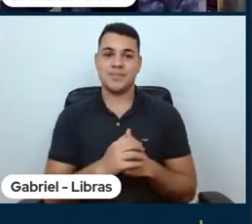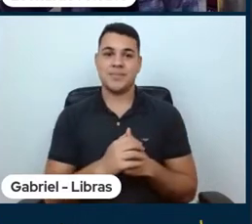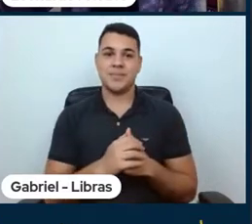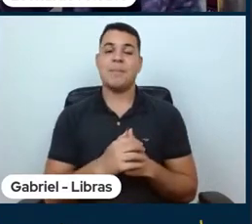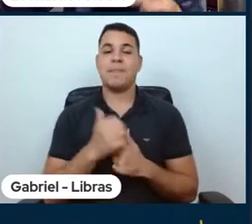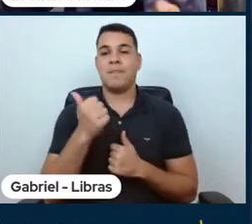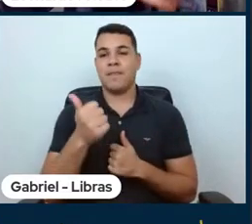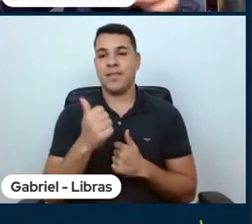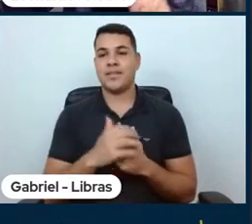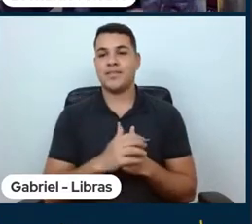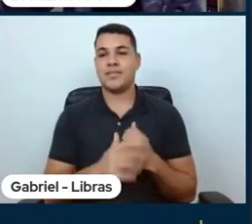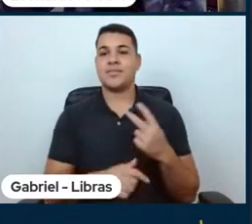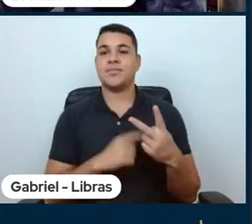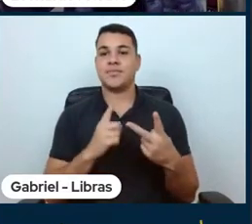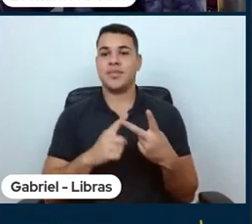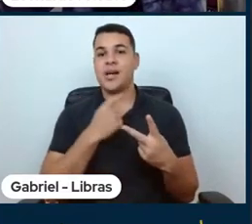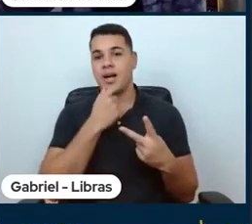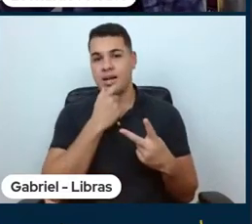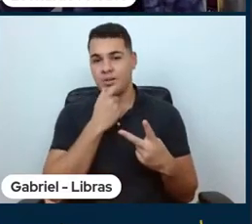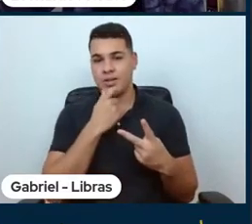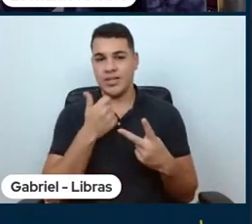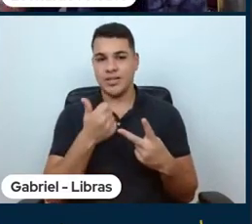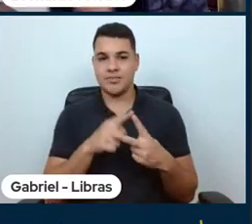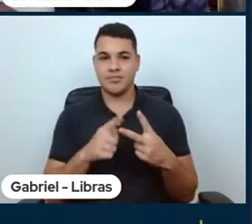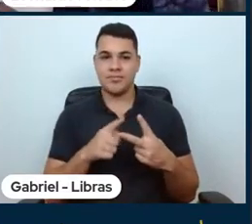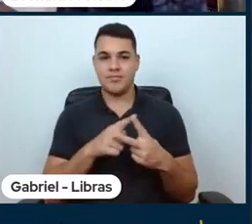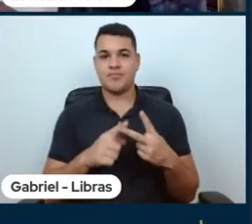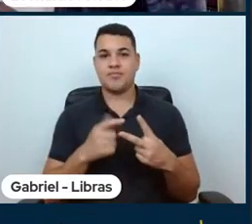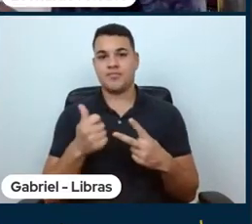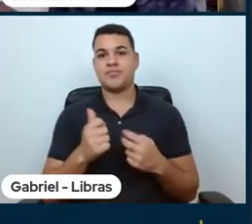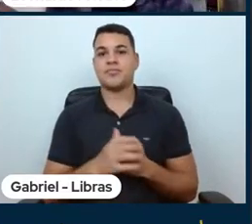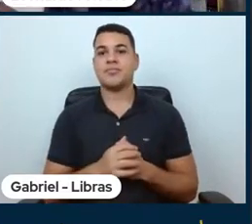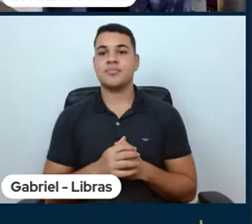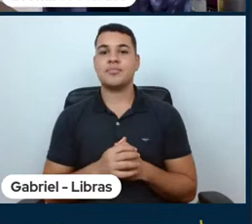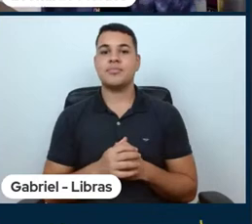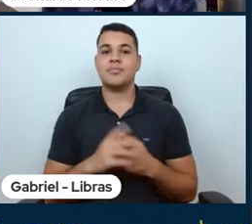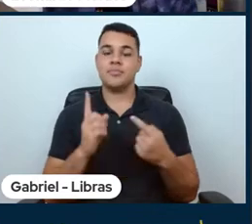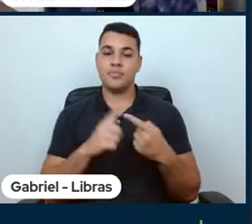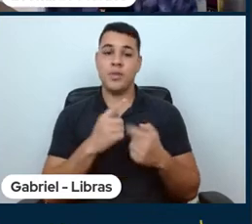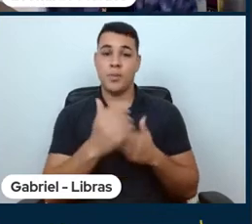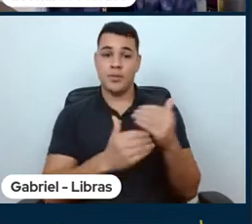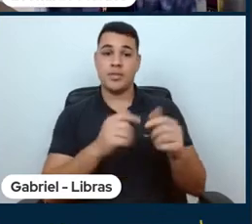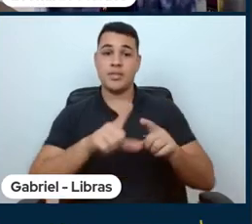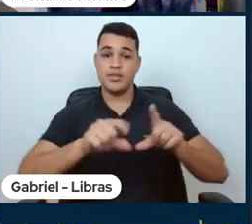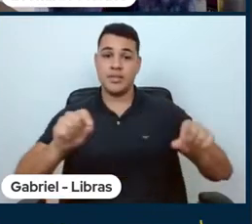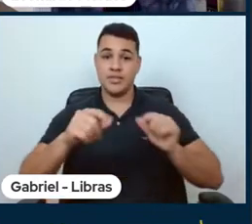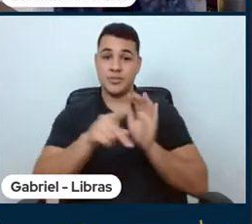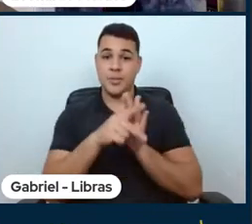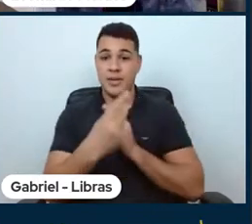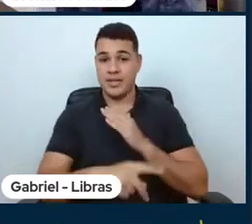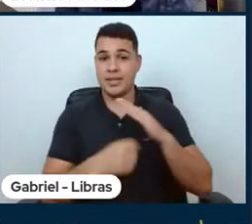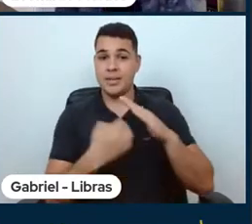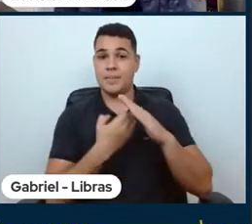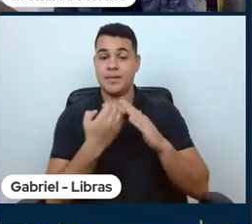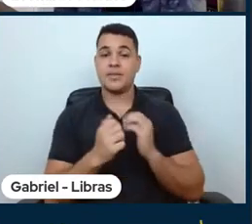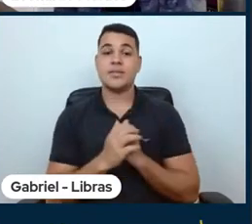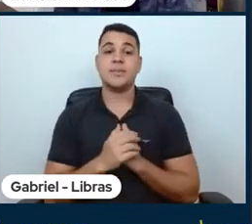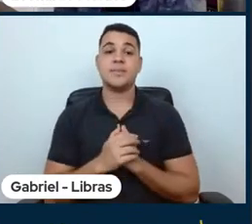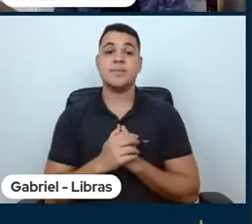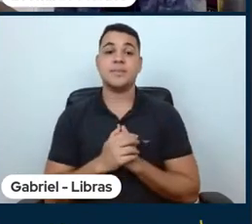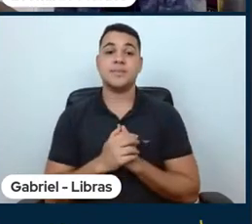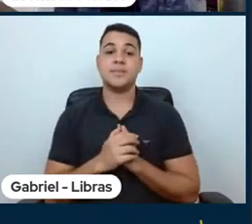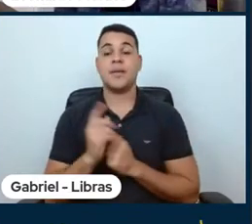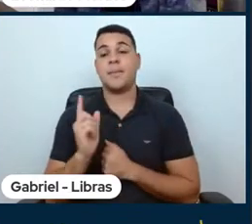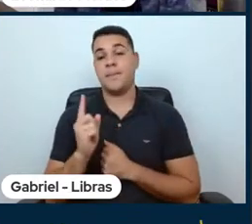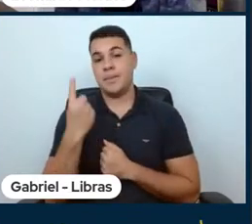seletivo Isso. e do inglês? Então vamos lá. O processo seletivo da Cinti foi que,